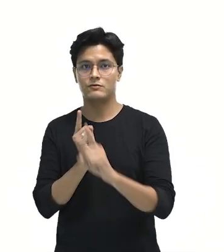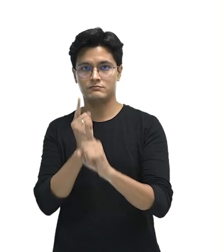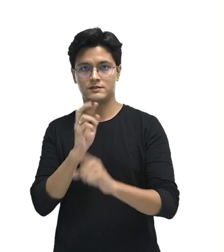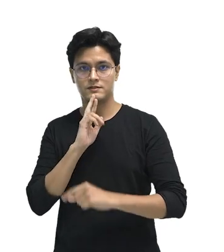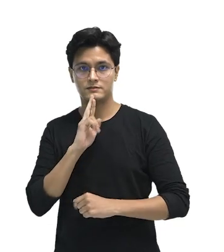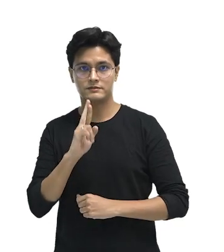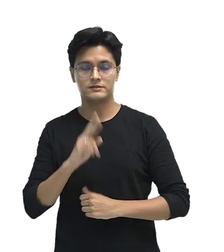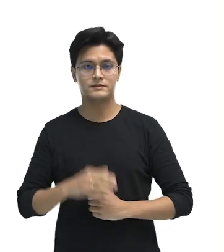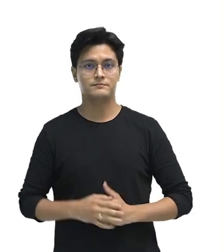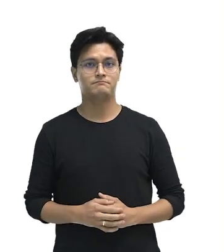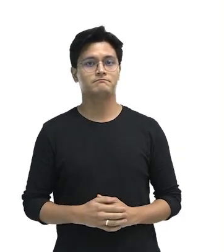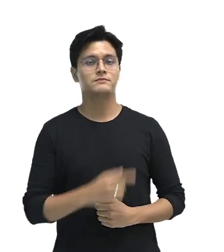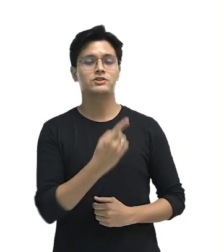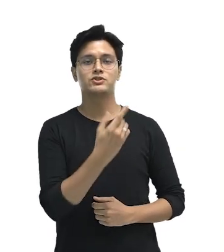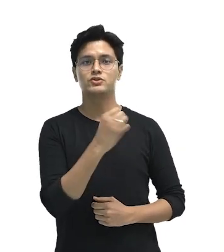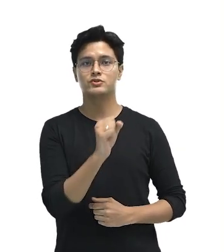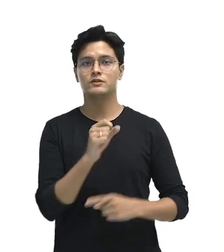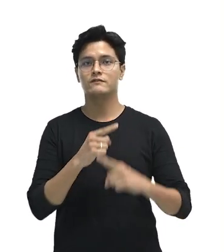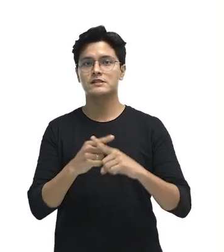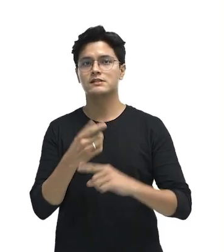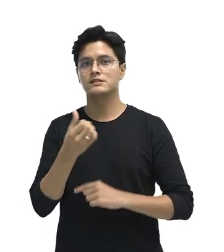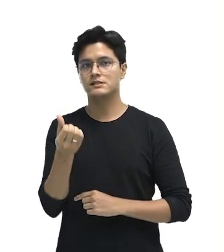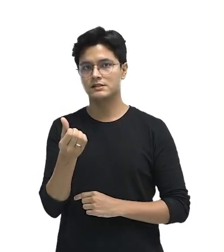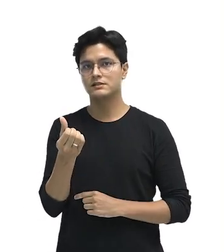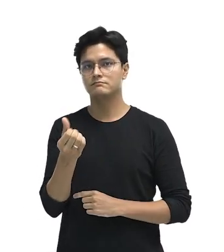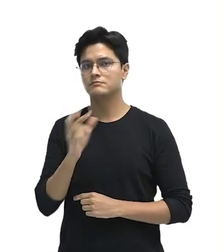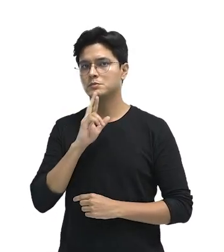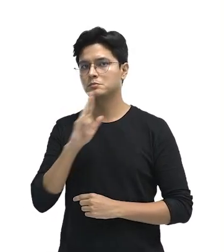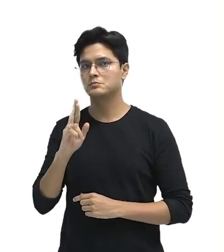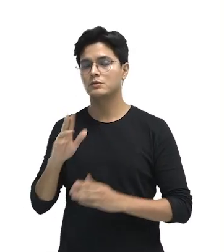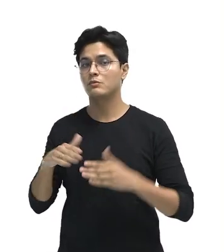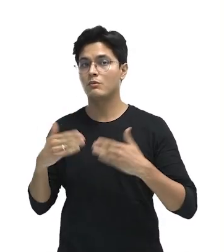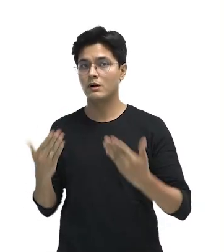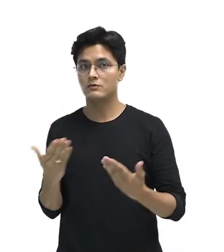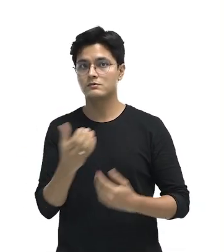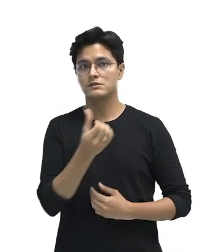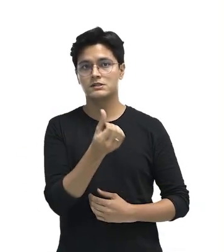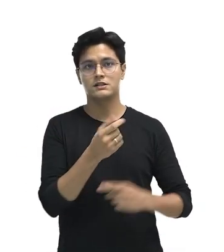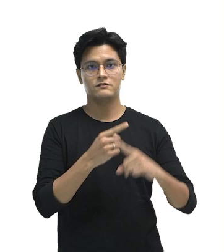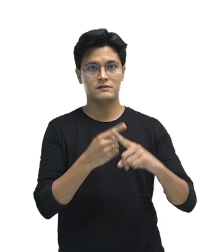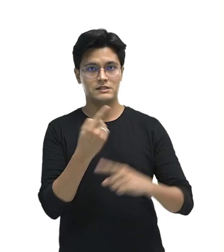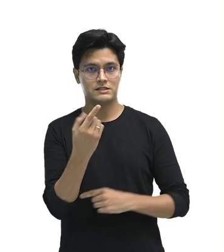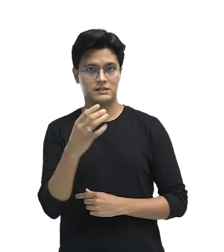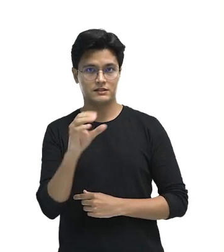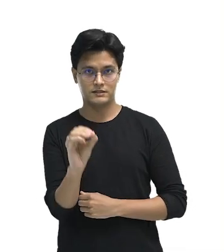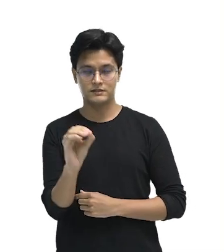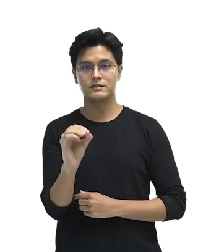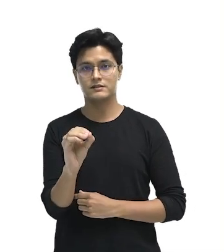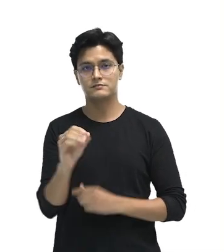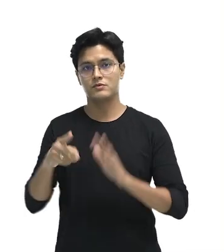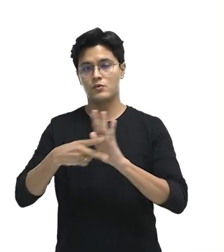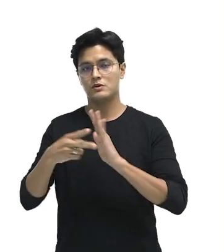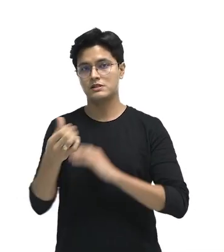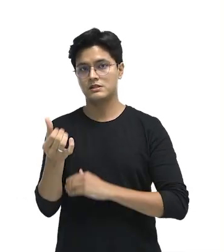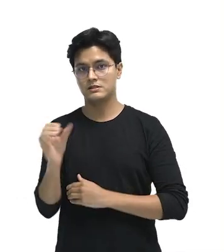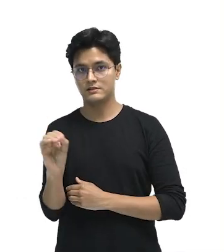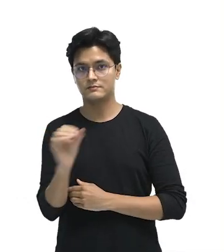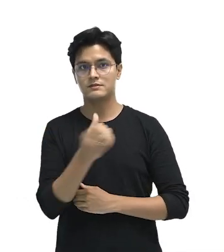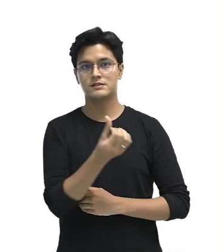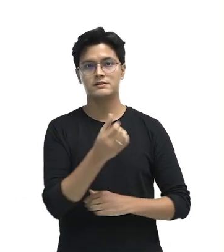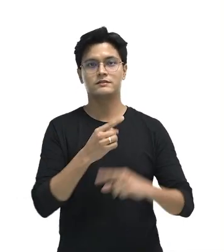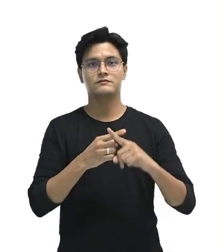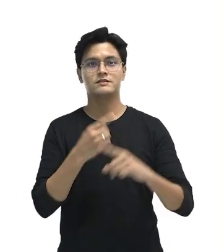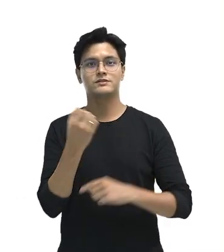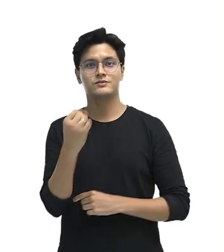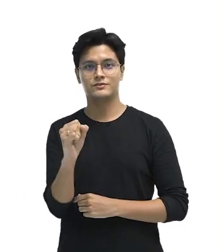Então, 18 vezes 6 é quanto? 6 vezes 10 é 60. 6 vezes 8 é